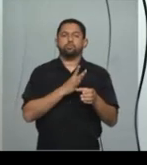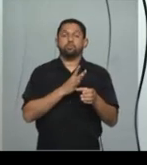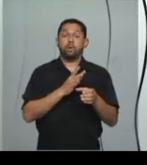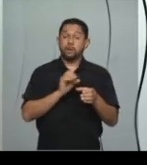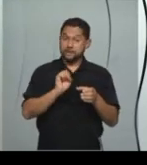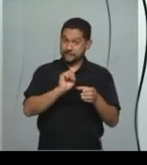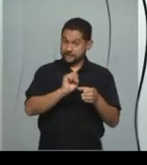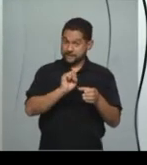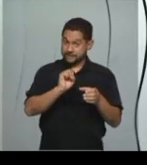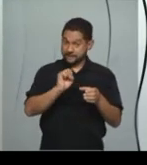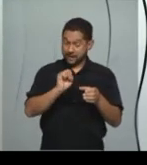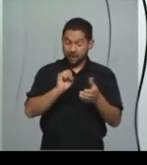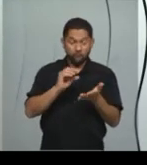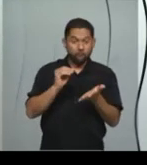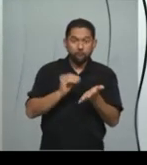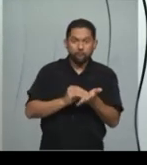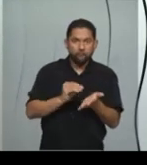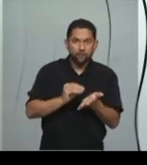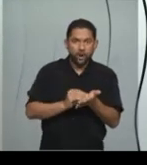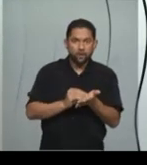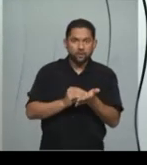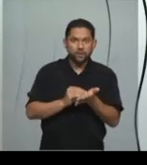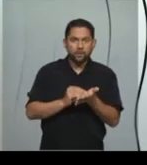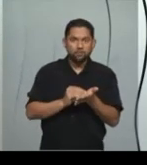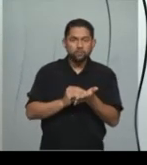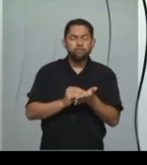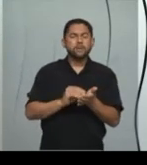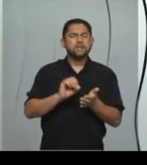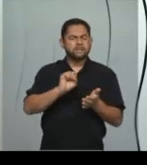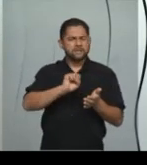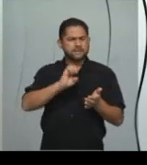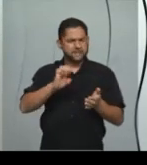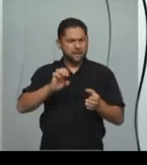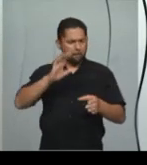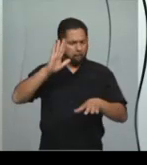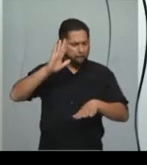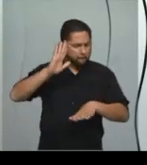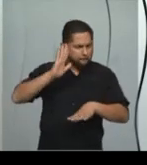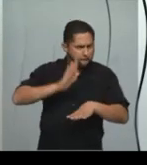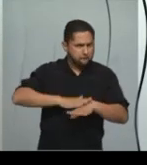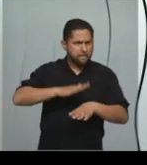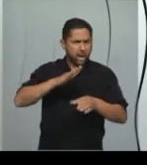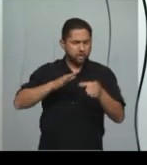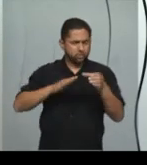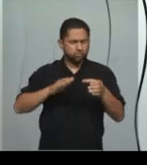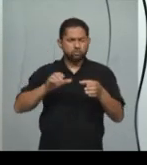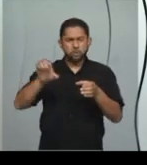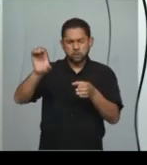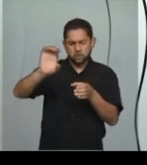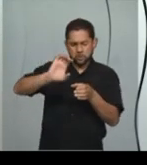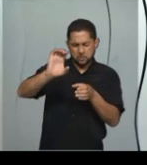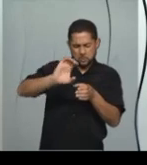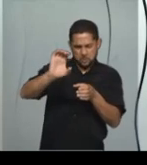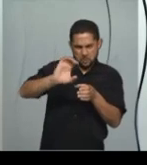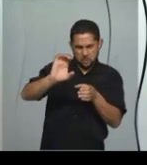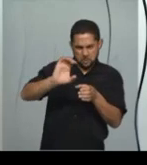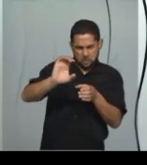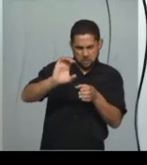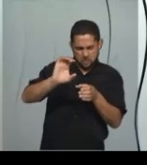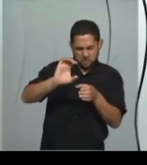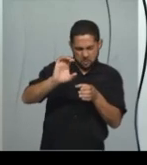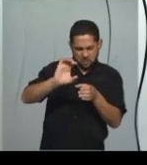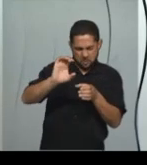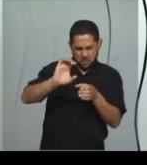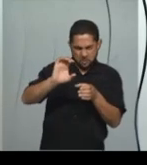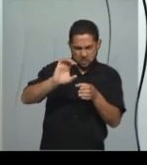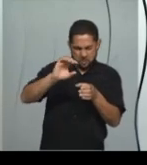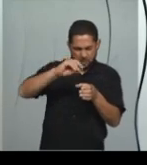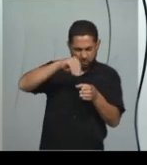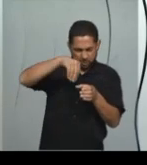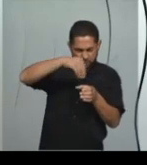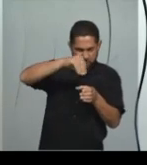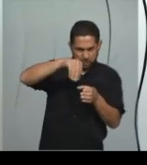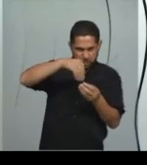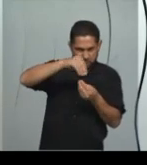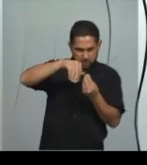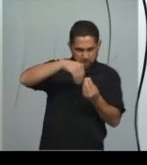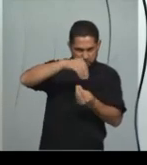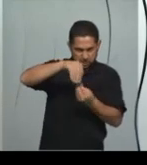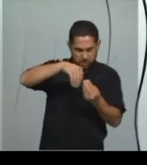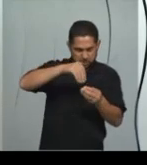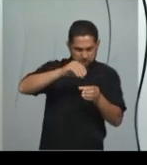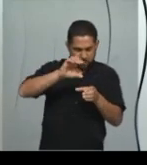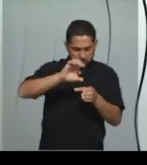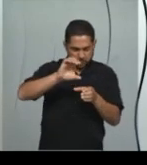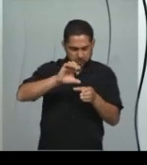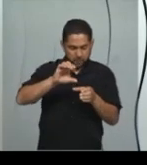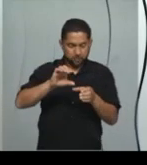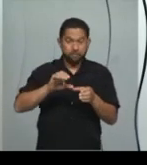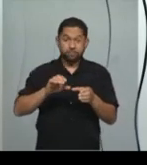insaturada. Quando eu coloco mais açúcar até o ponto limite, ou seja, se eu acrescentar mais um pouquinho